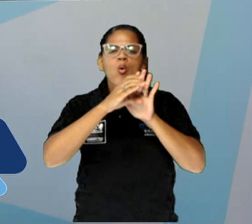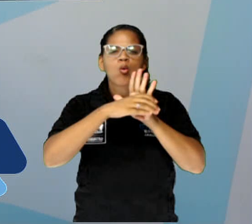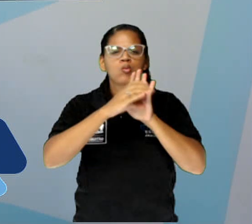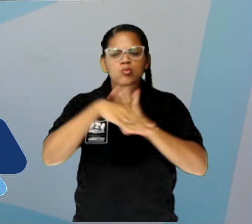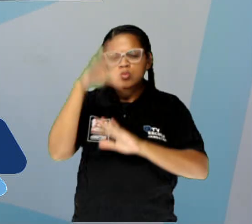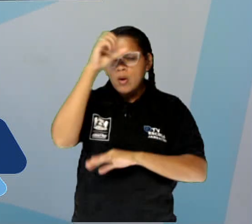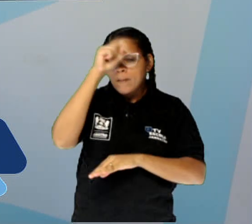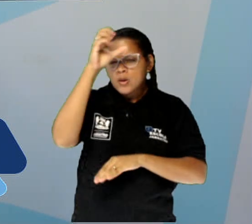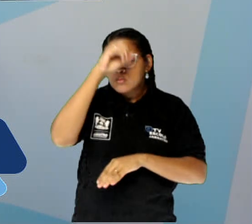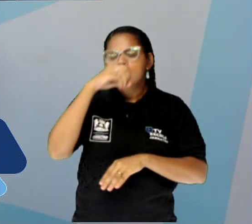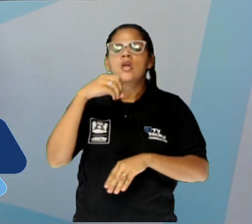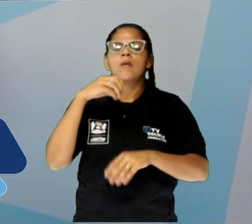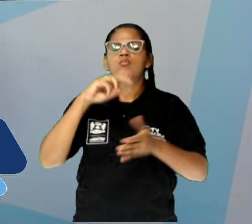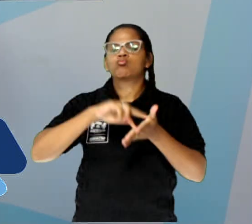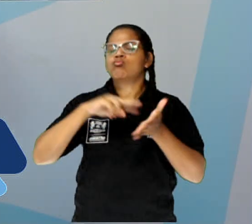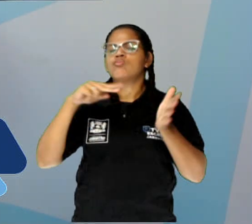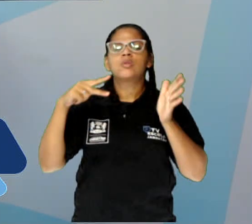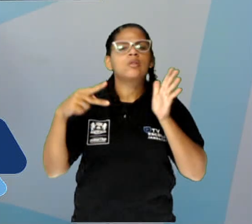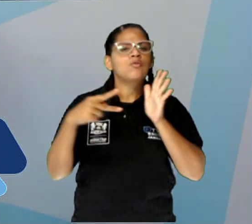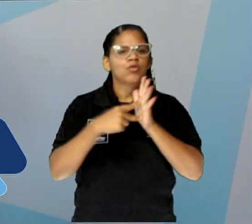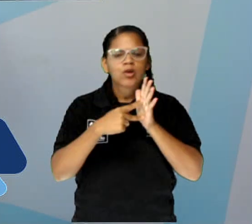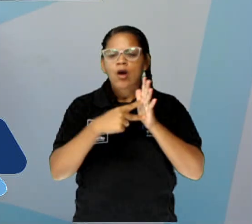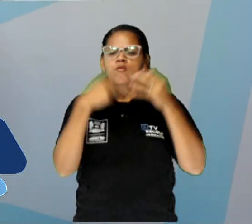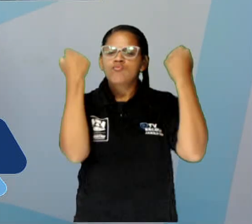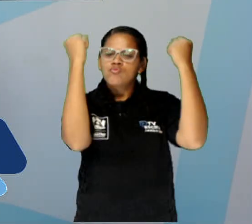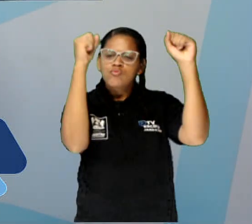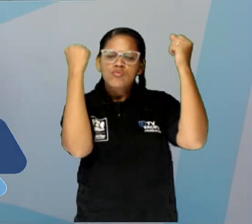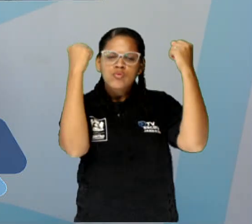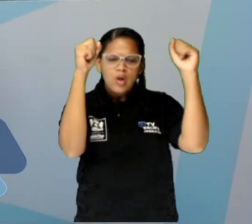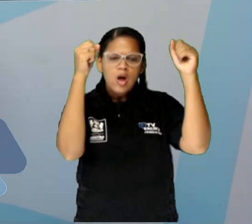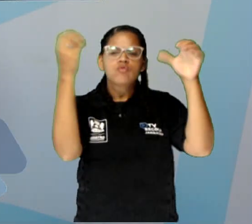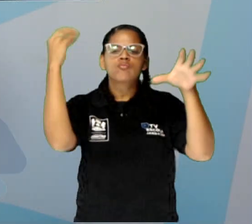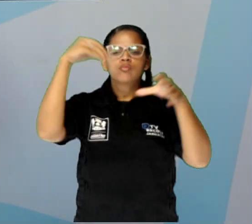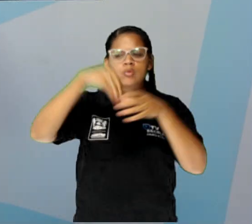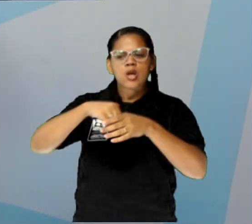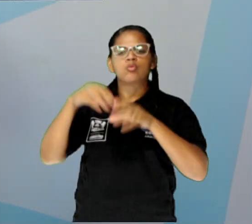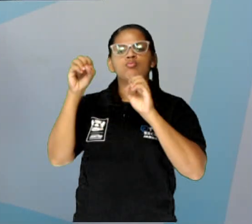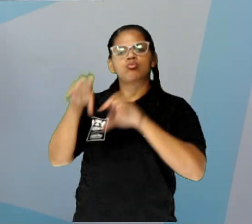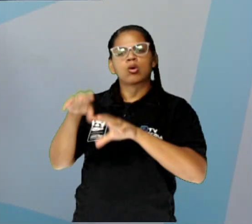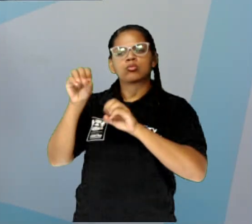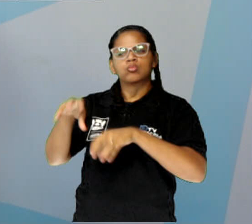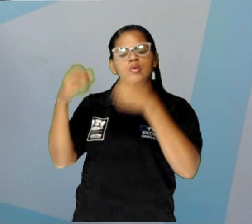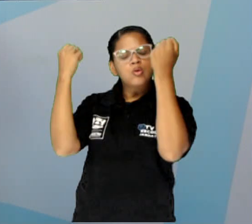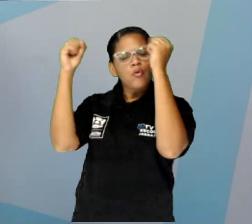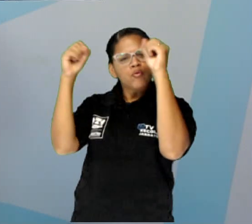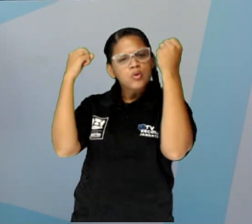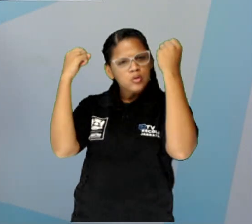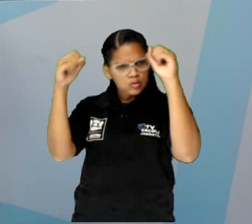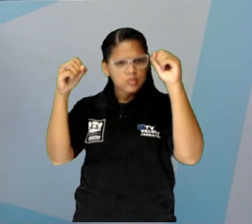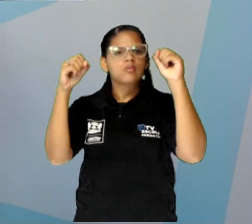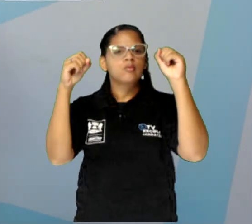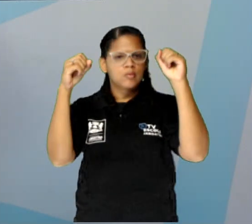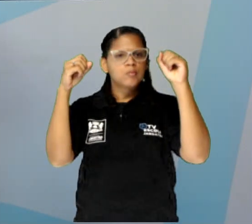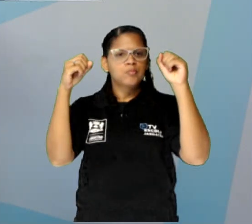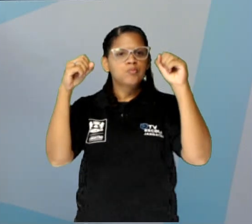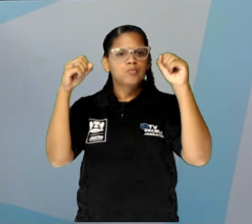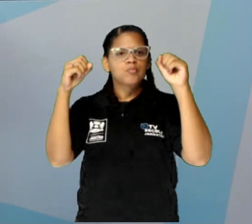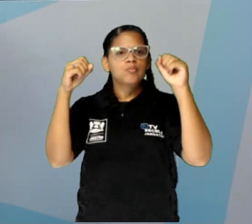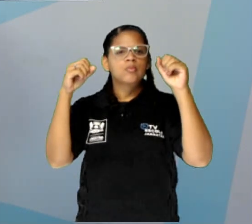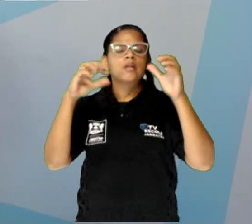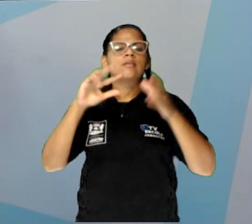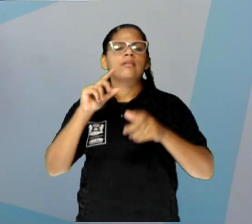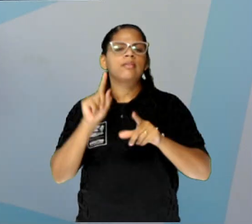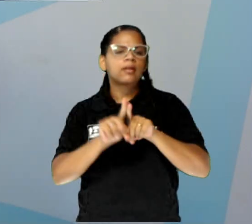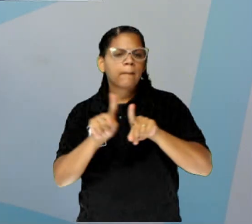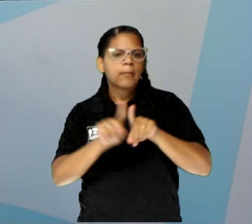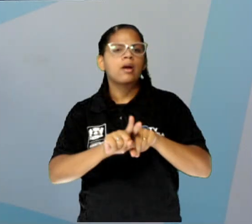o que era a relação da ginástica para dentro da educação física, para esse movimento que a gente tinha da palavra